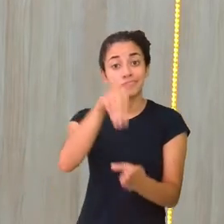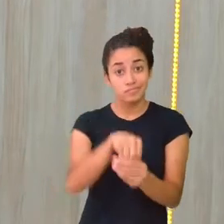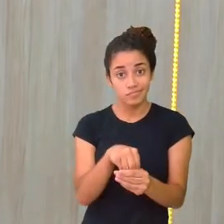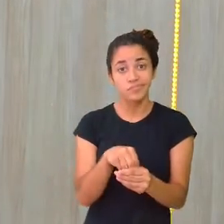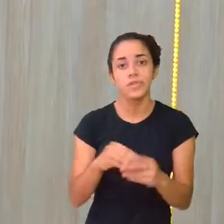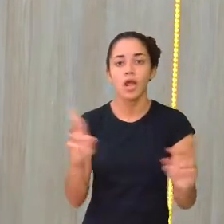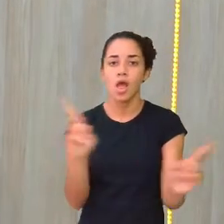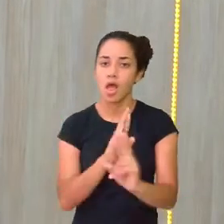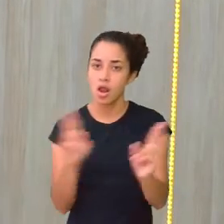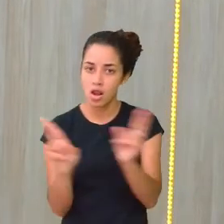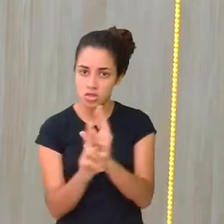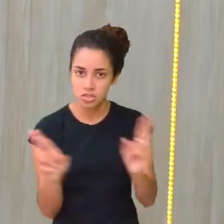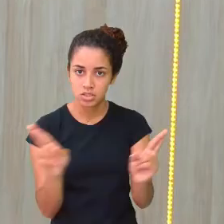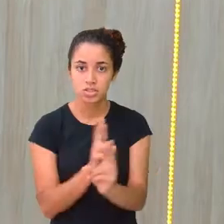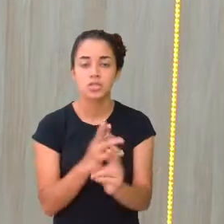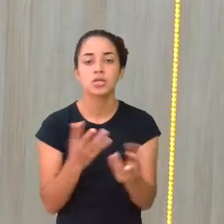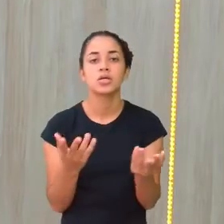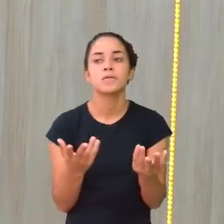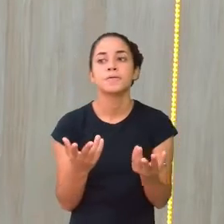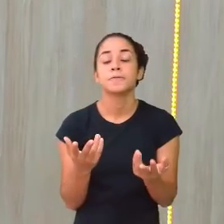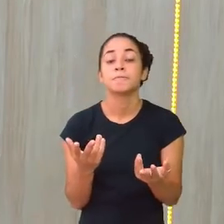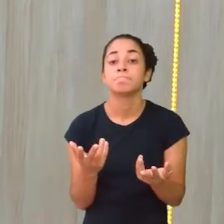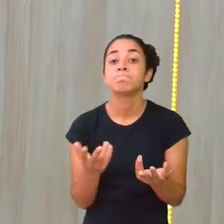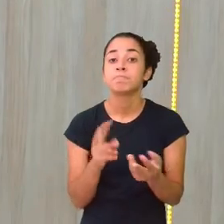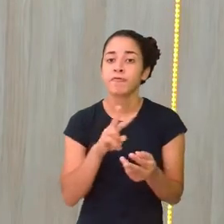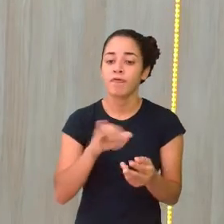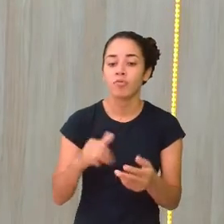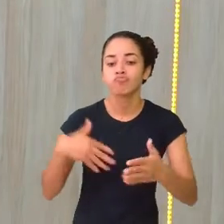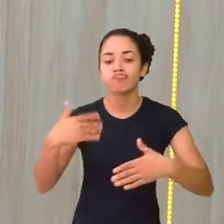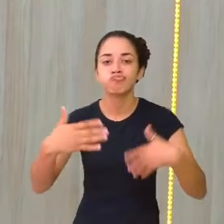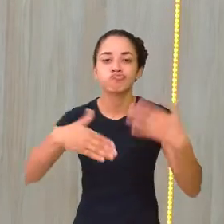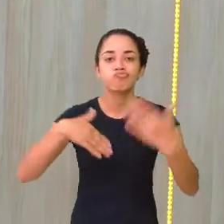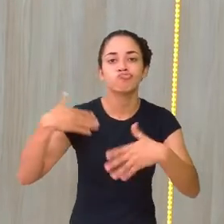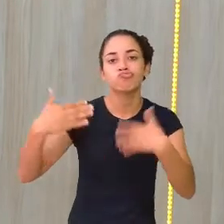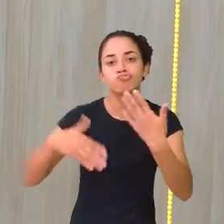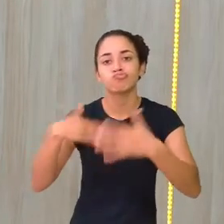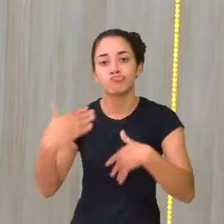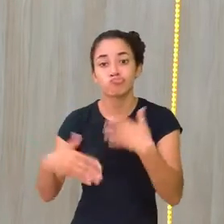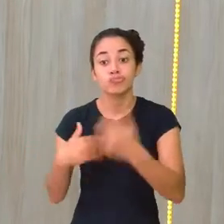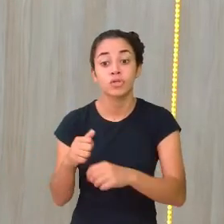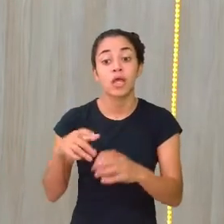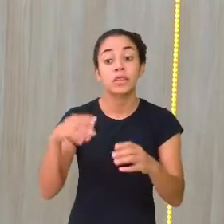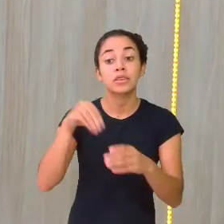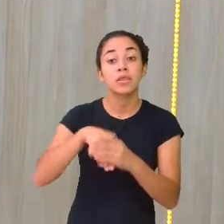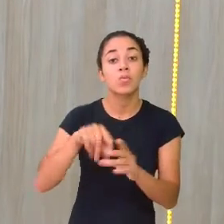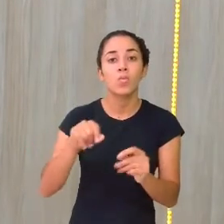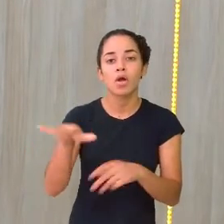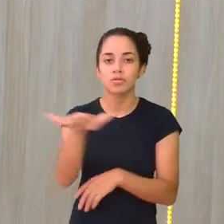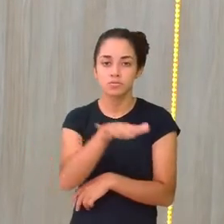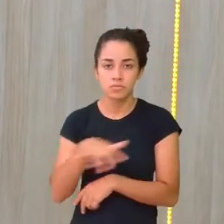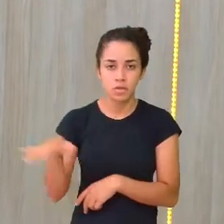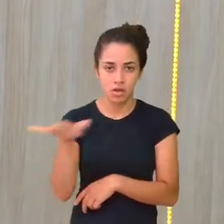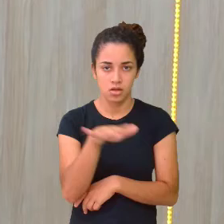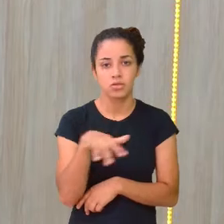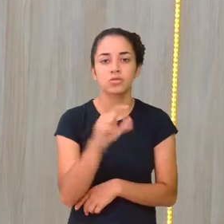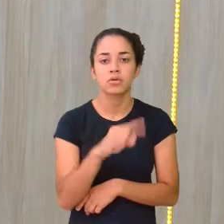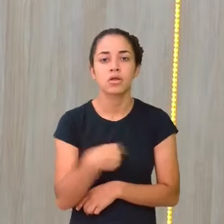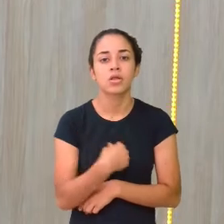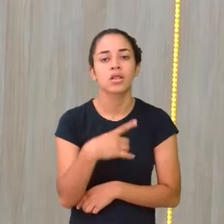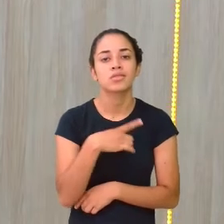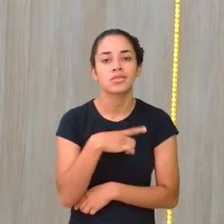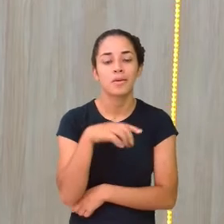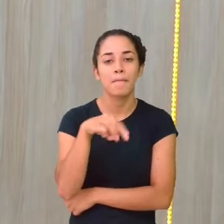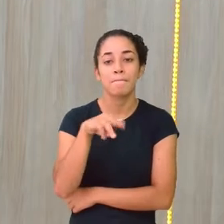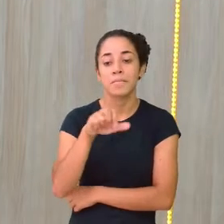dessas relações ali, que vai ocorrendo, dentro desse espaço, é o que a gente tem o